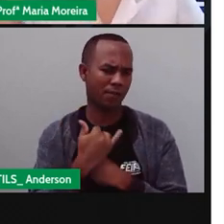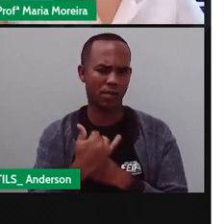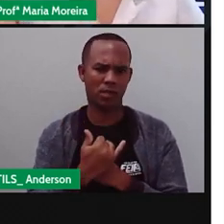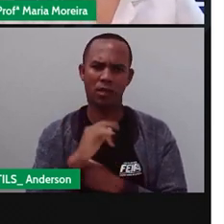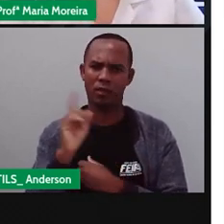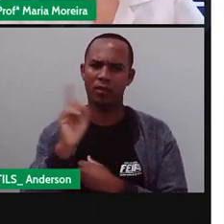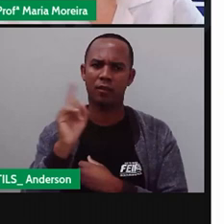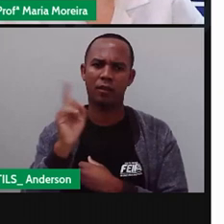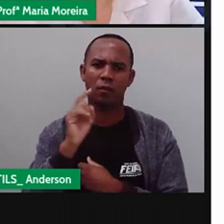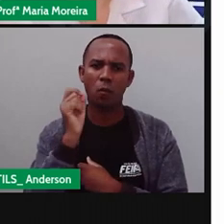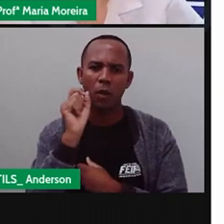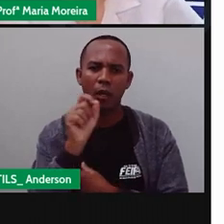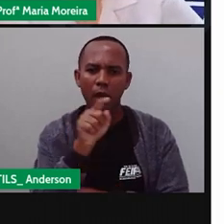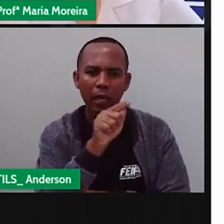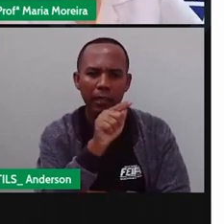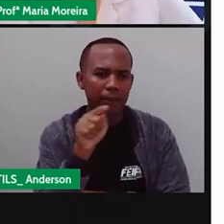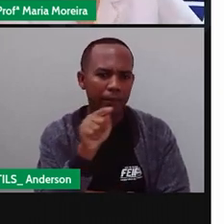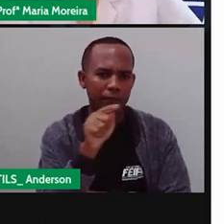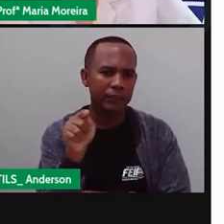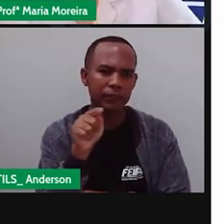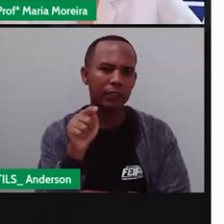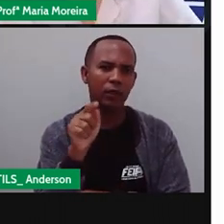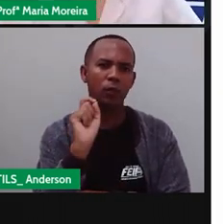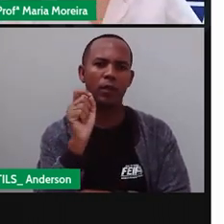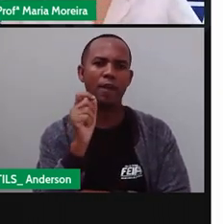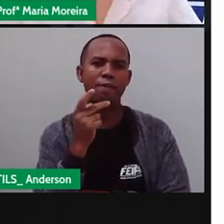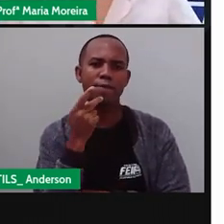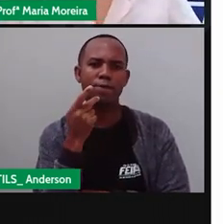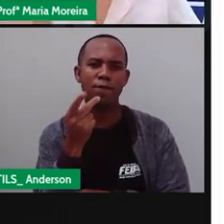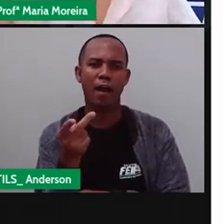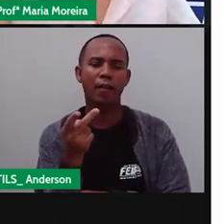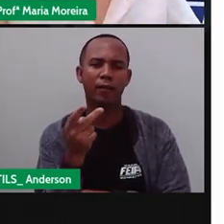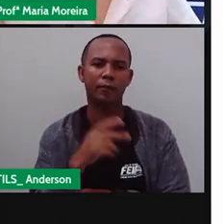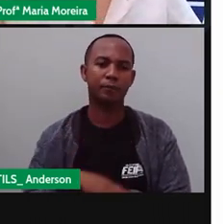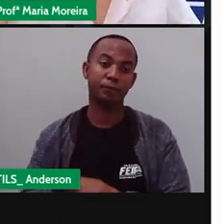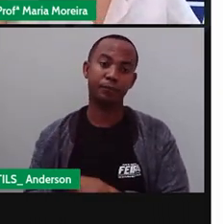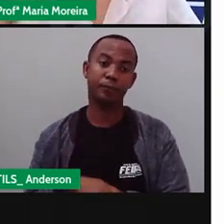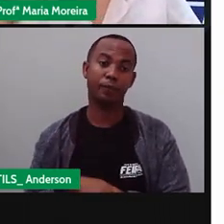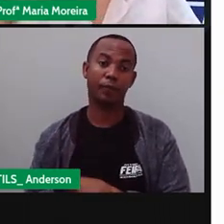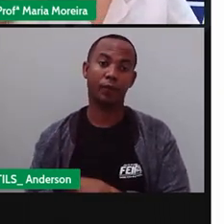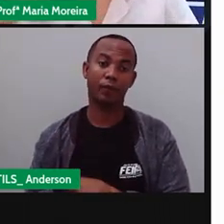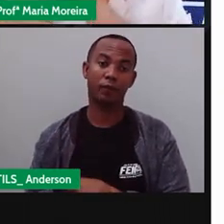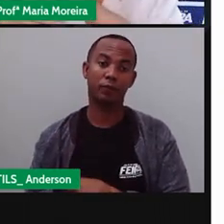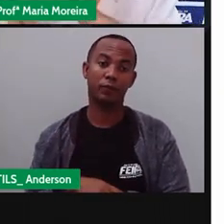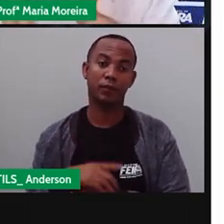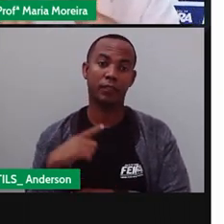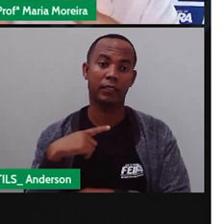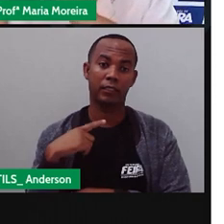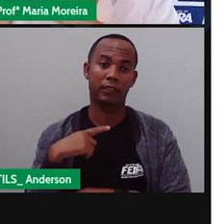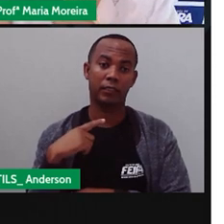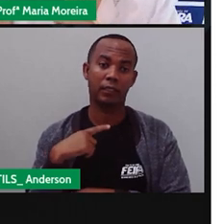esse travessão aí é para indicar o quê? A fala. E quando ele fala, olha, quando tem